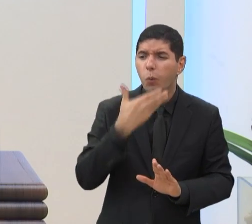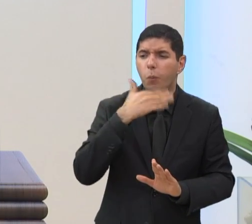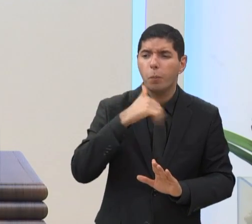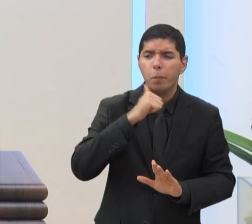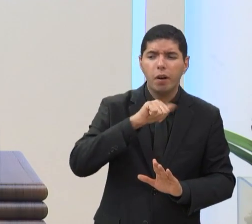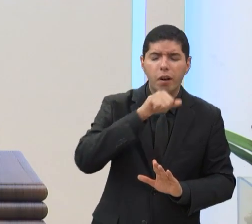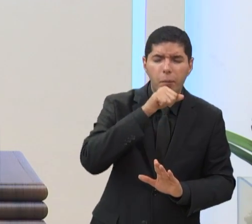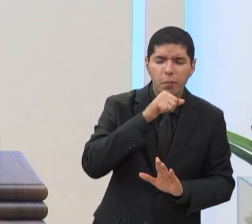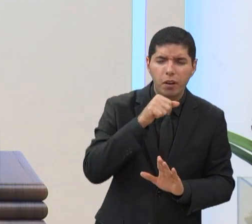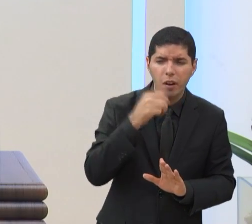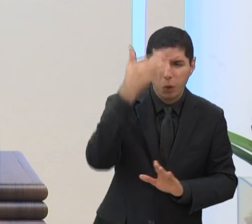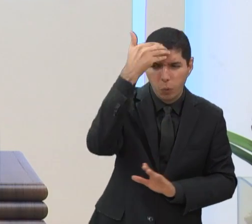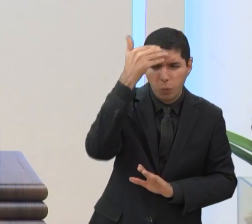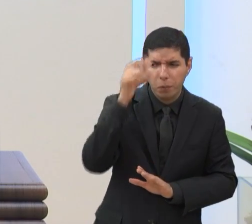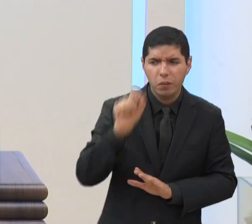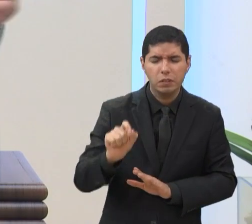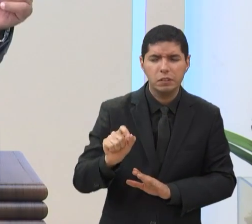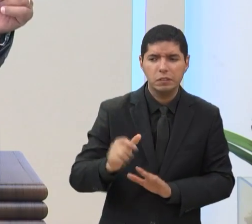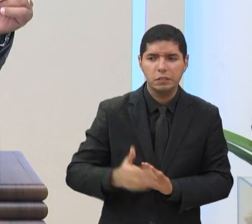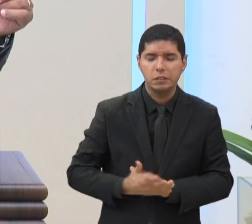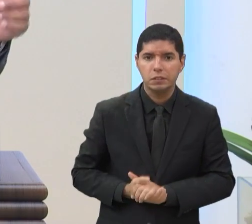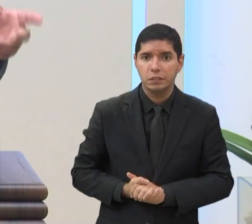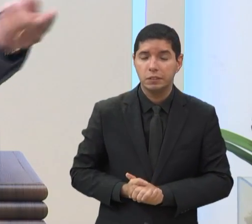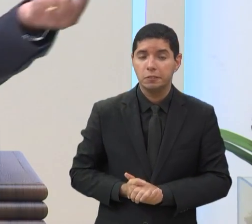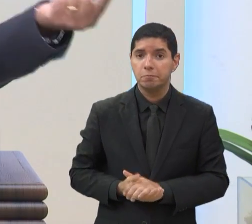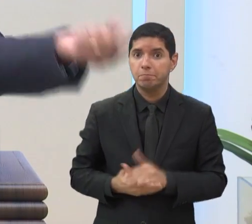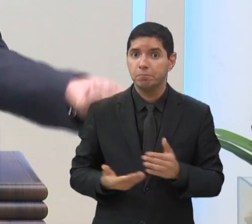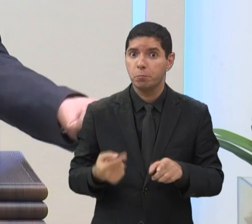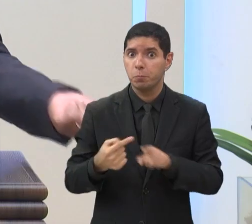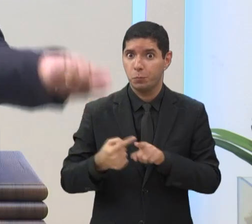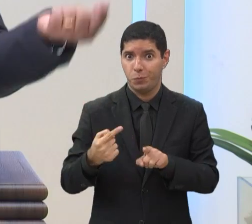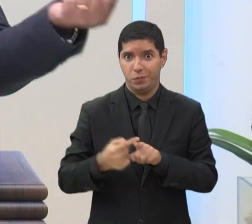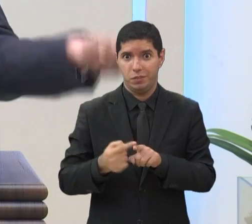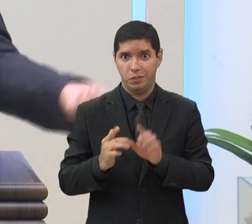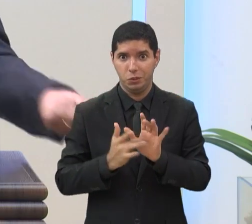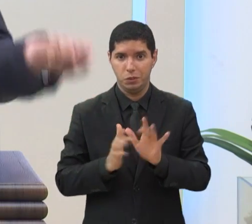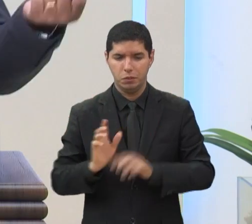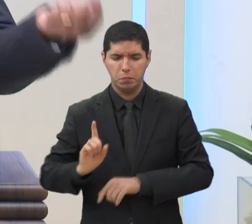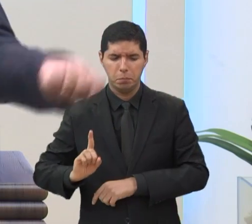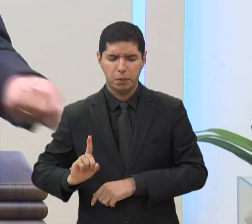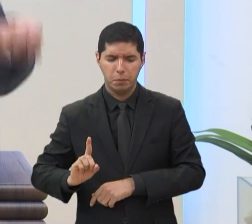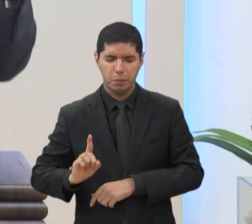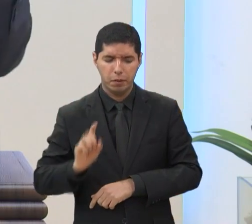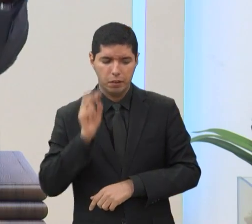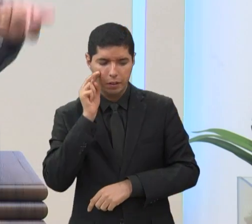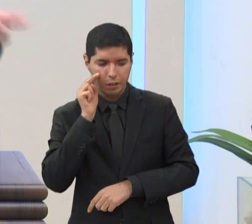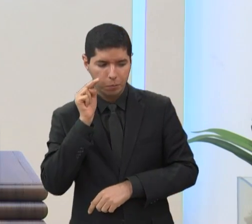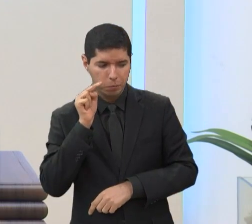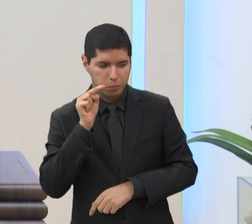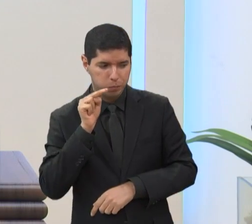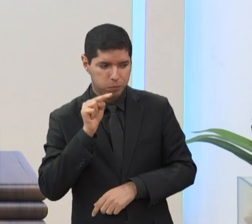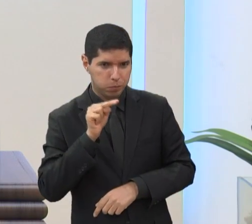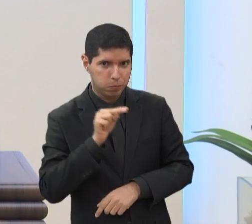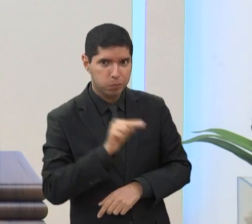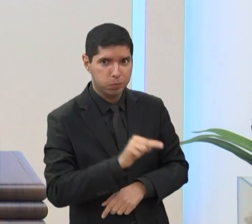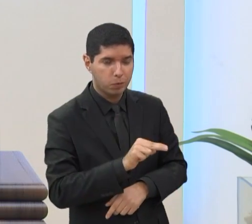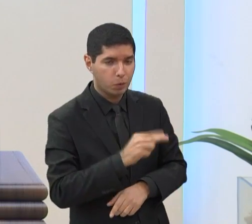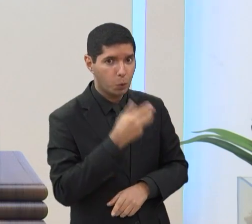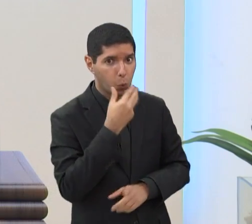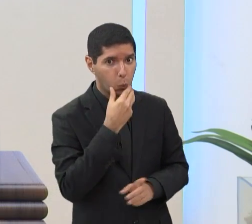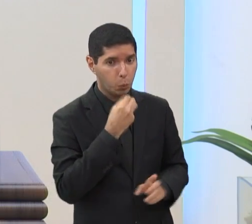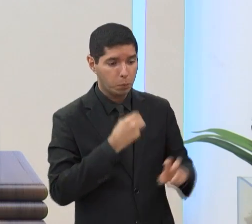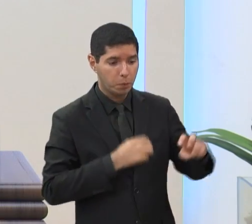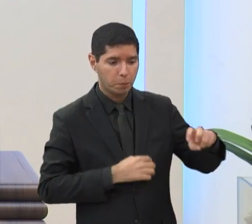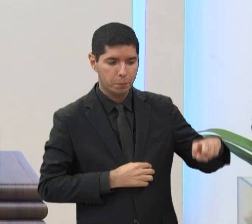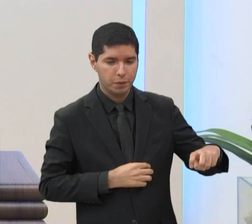cego? Justamente porque notaram o olhar de Jesus para aquele homem. E